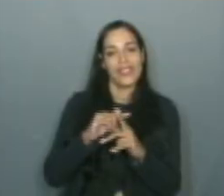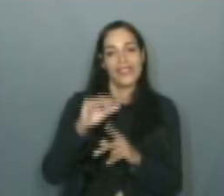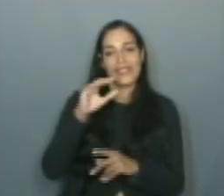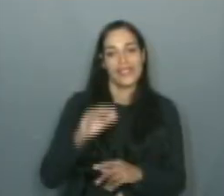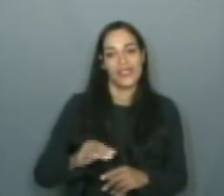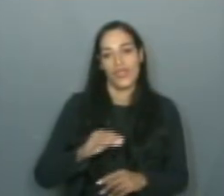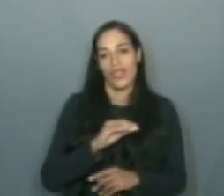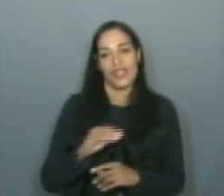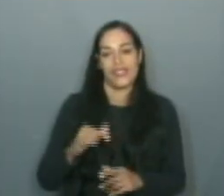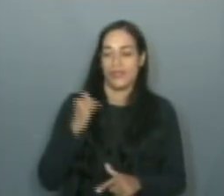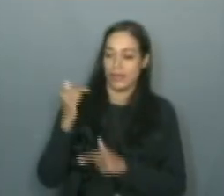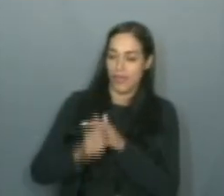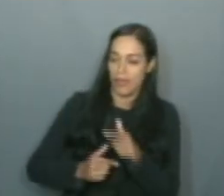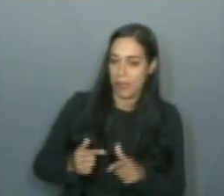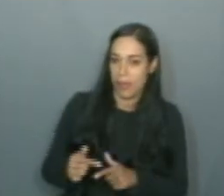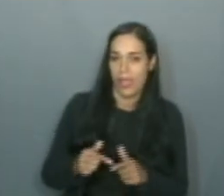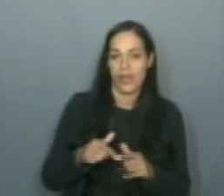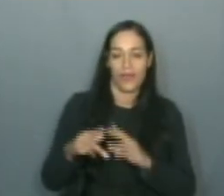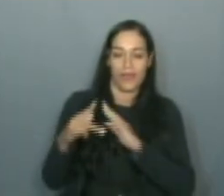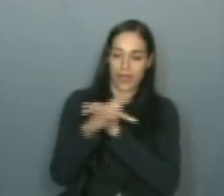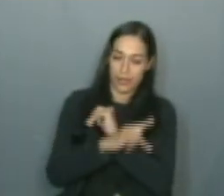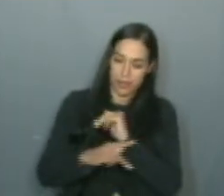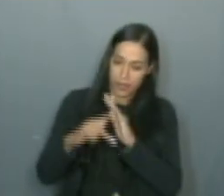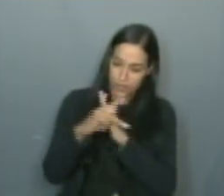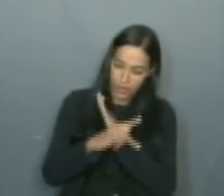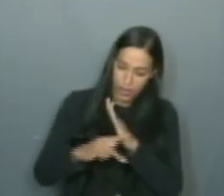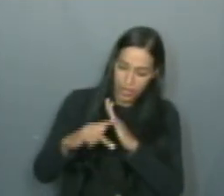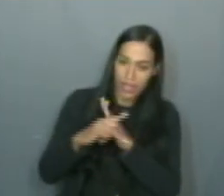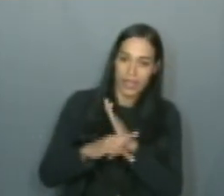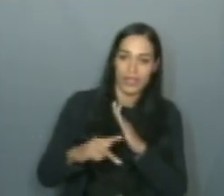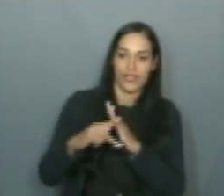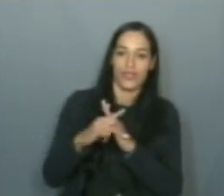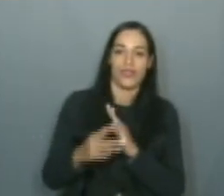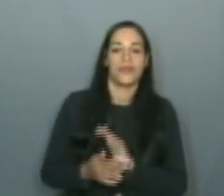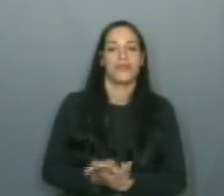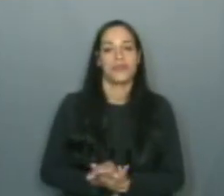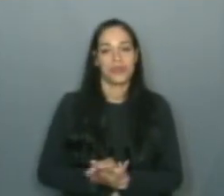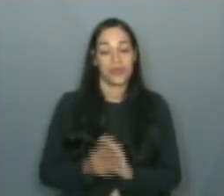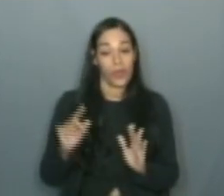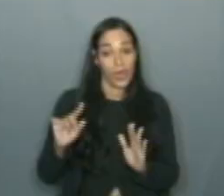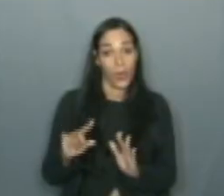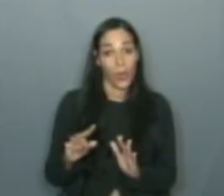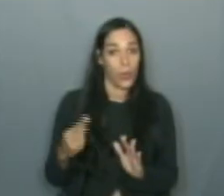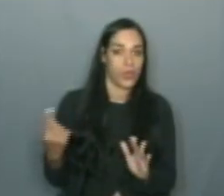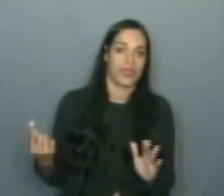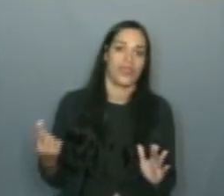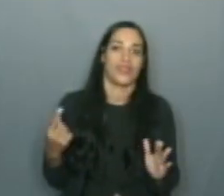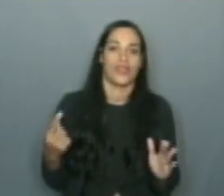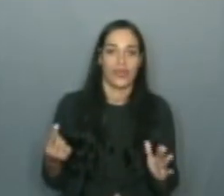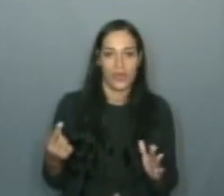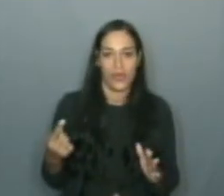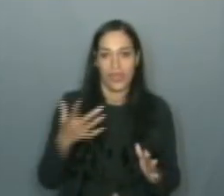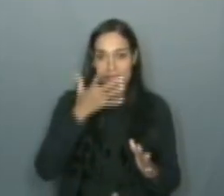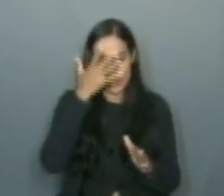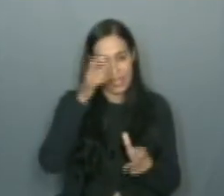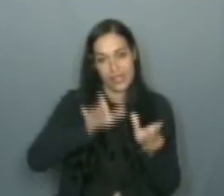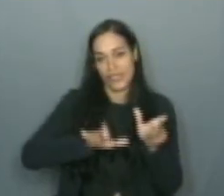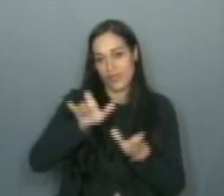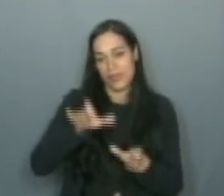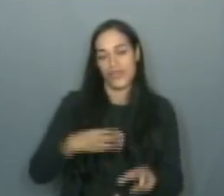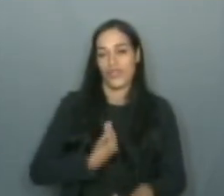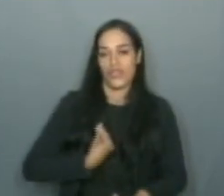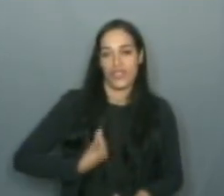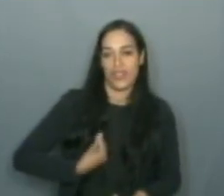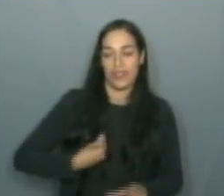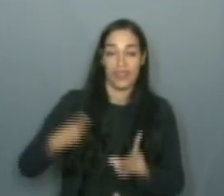atuo nos movimentos, nas pastorais, que termina sendo o único alento dessas pessoas que vivem em situação